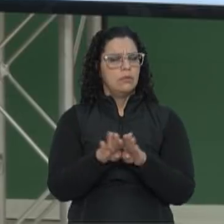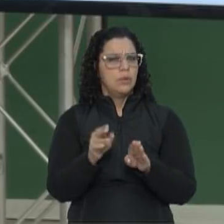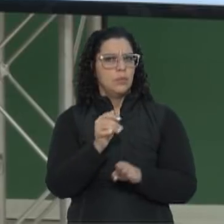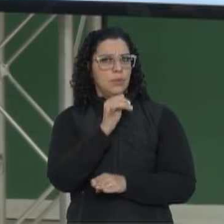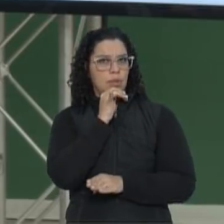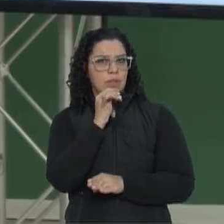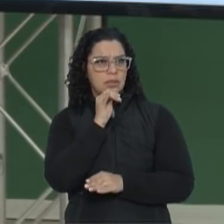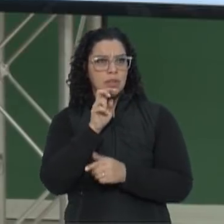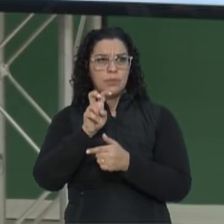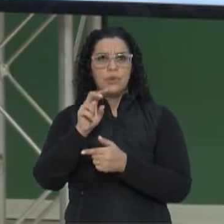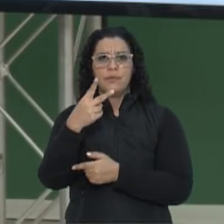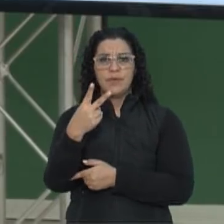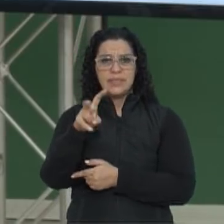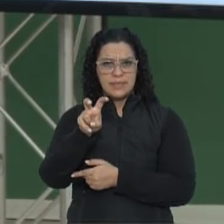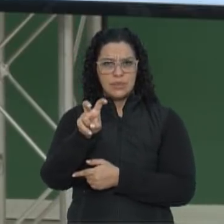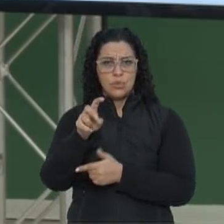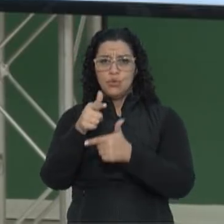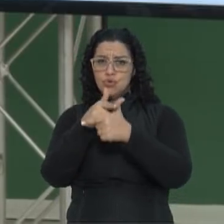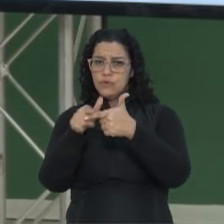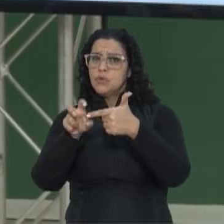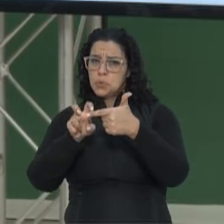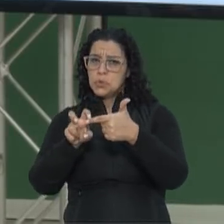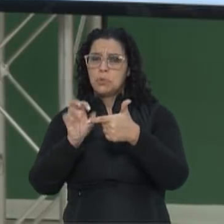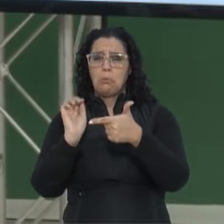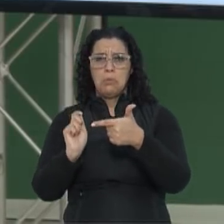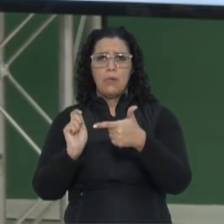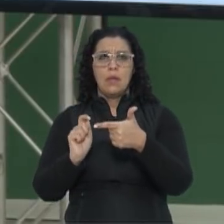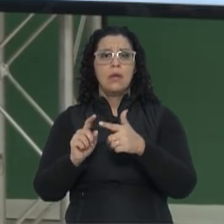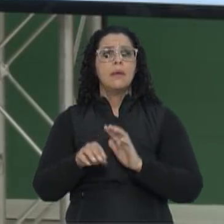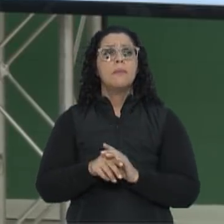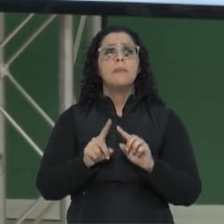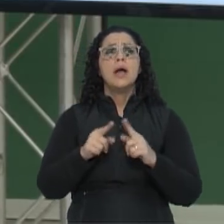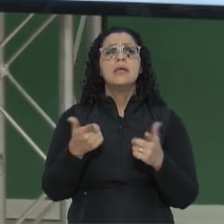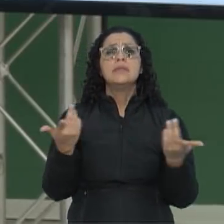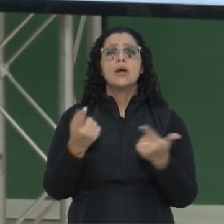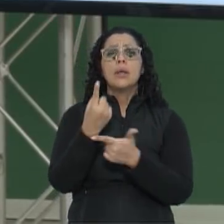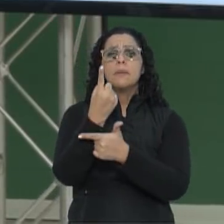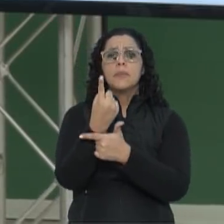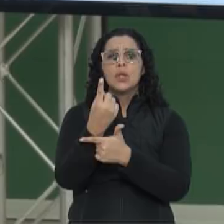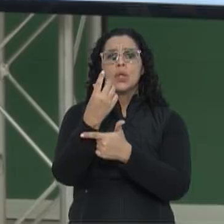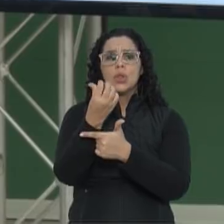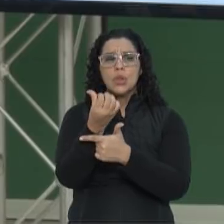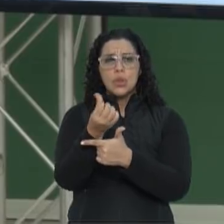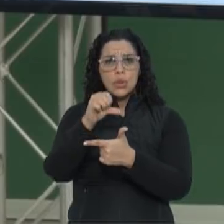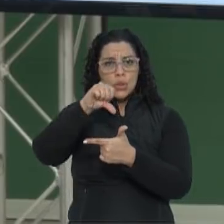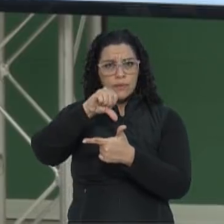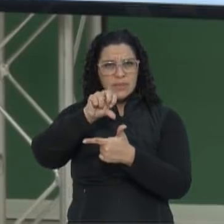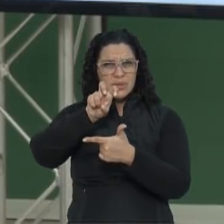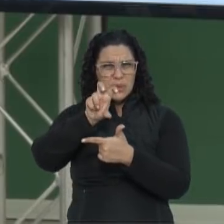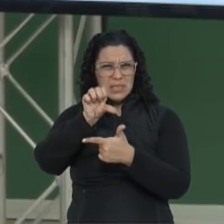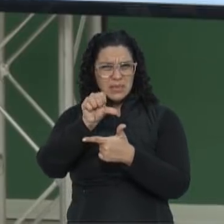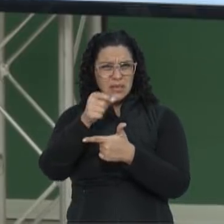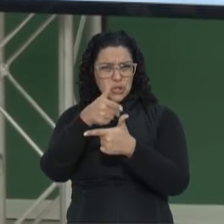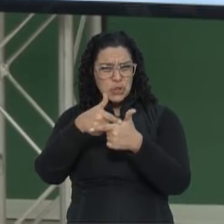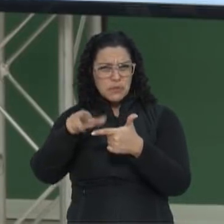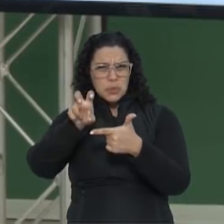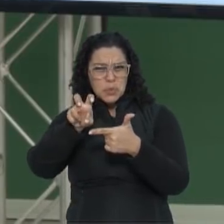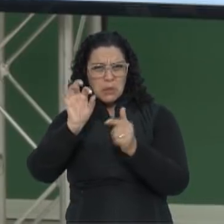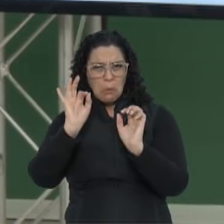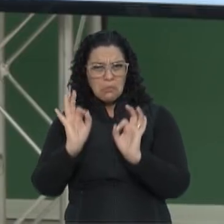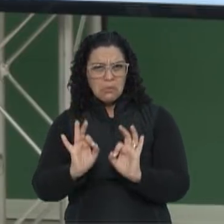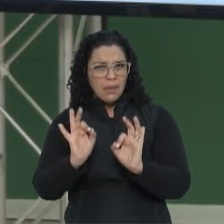o 25 eu poderia dividir por 5. Mas e o 1956 é divisível por